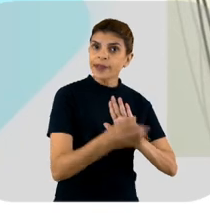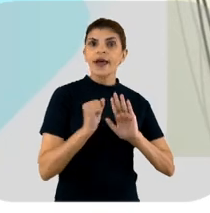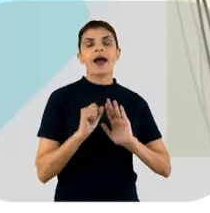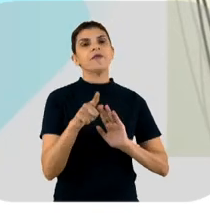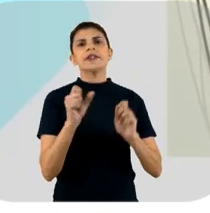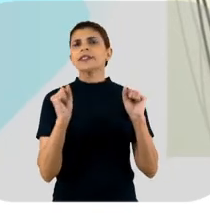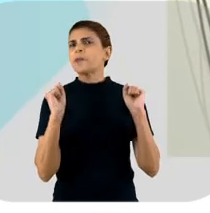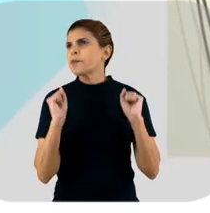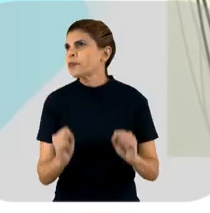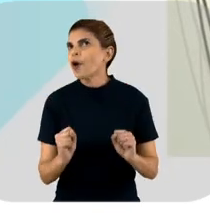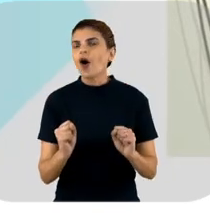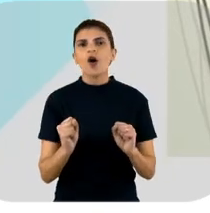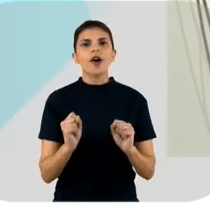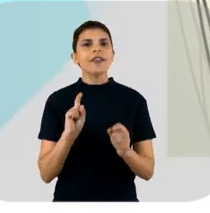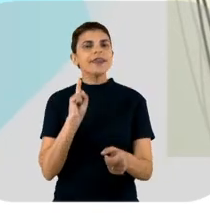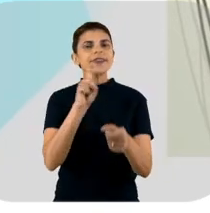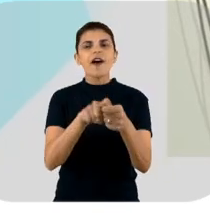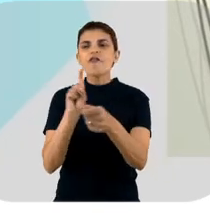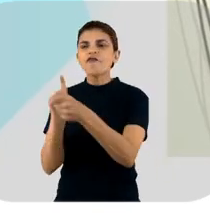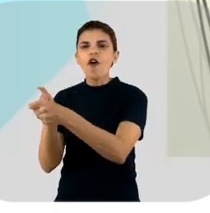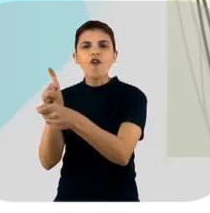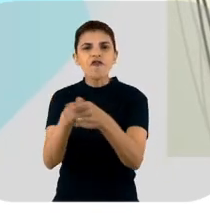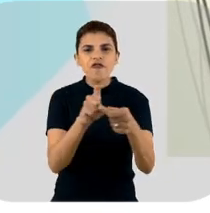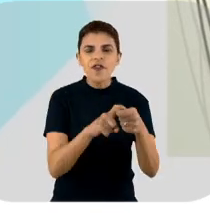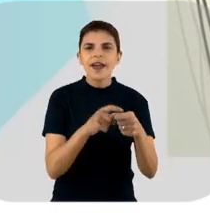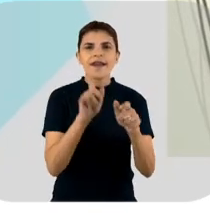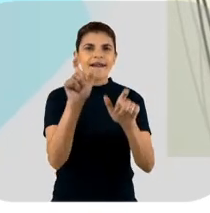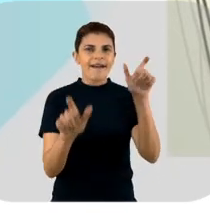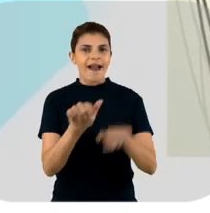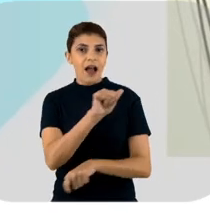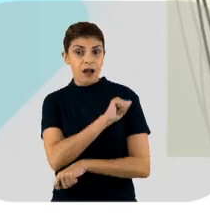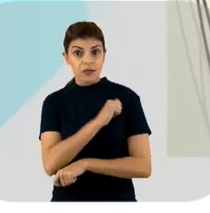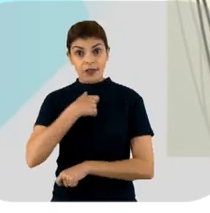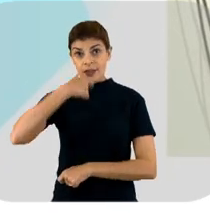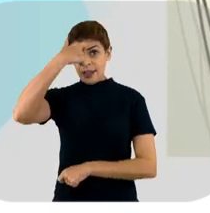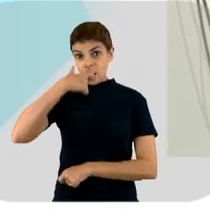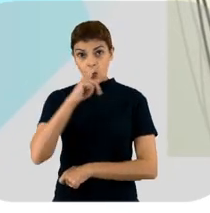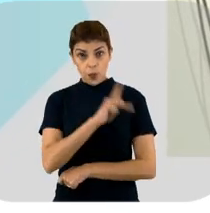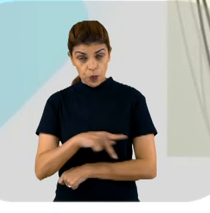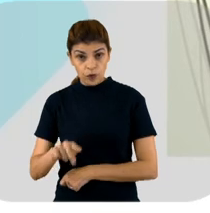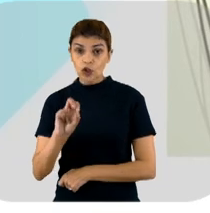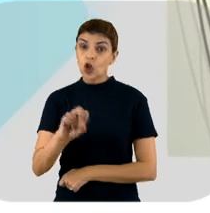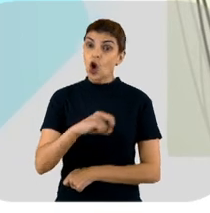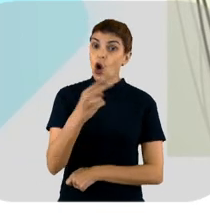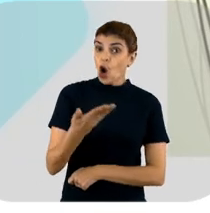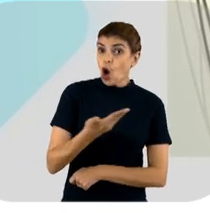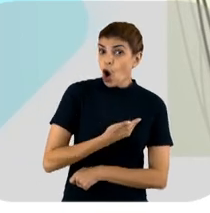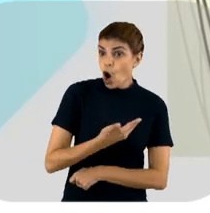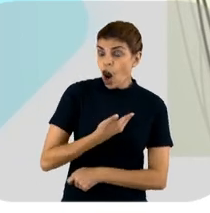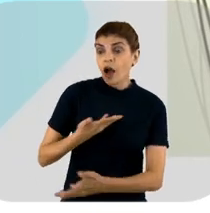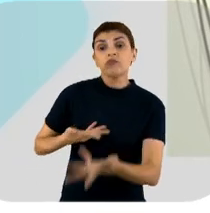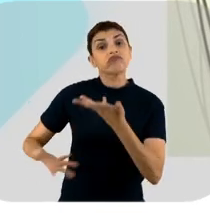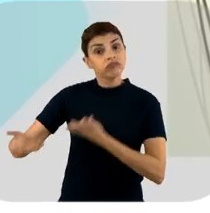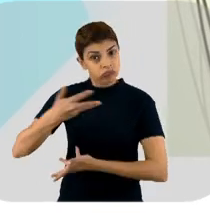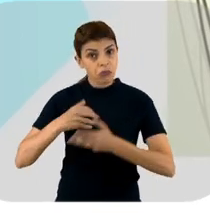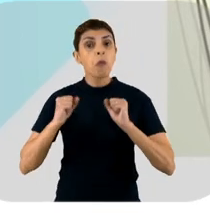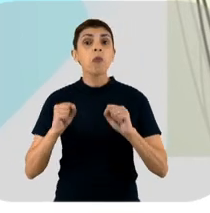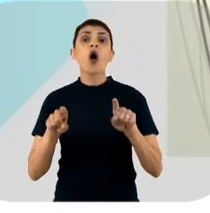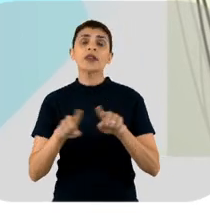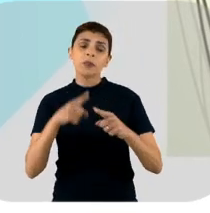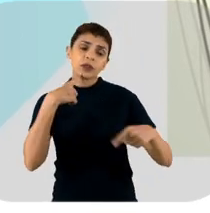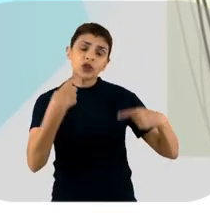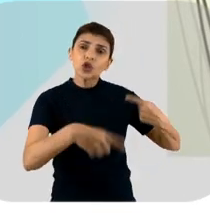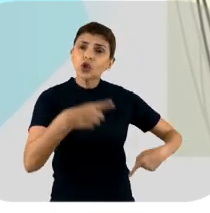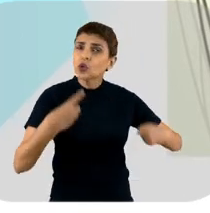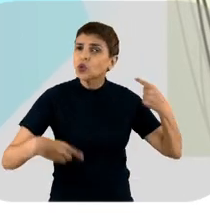comentar, você pode devolver isso. Você, como docente, ou os colegas também podem fazer